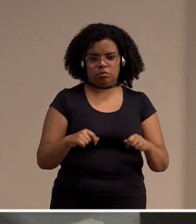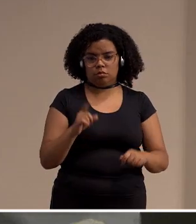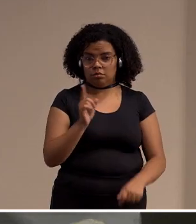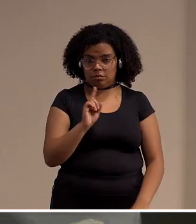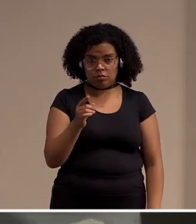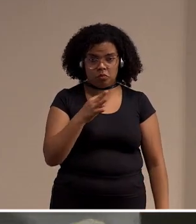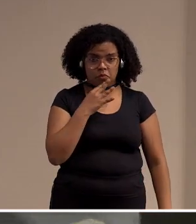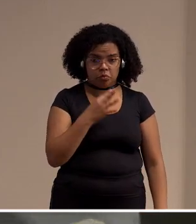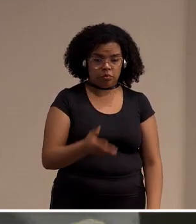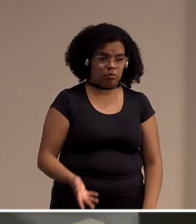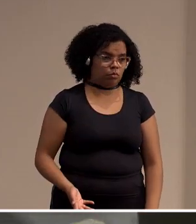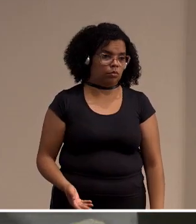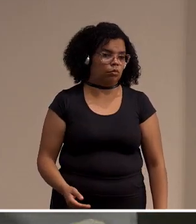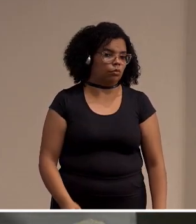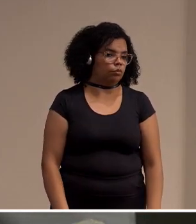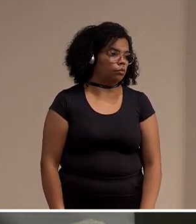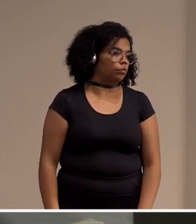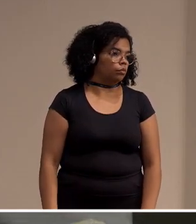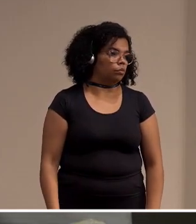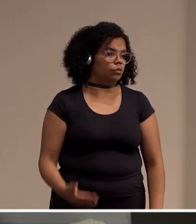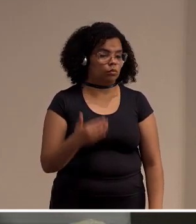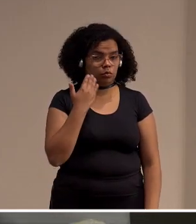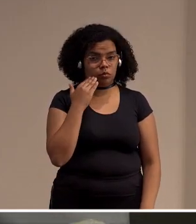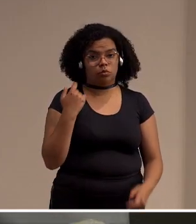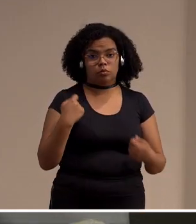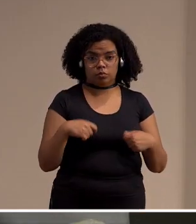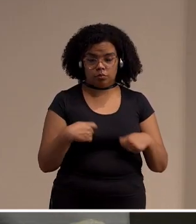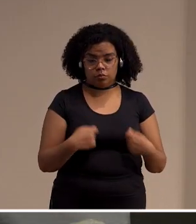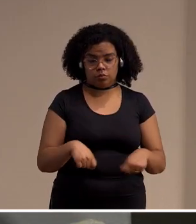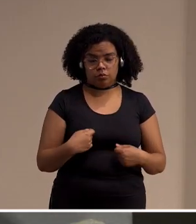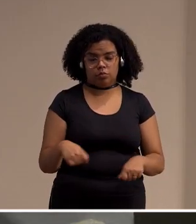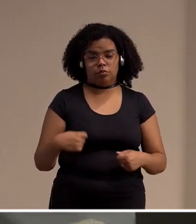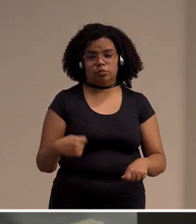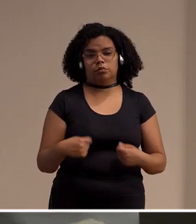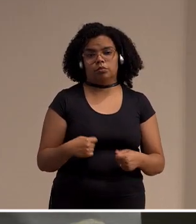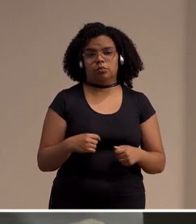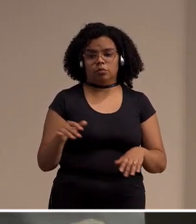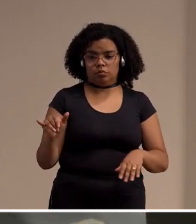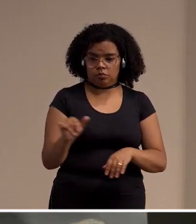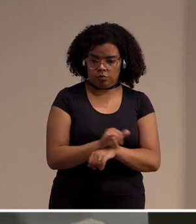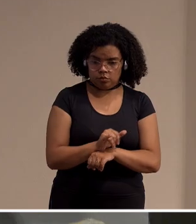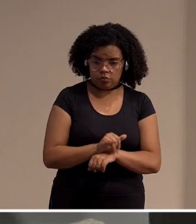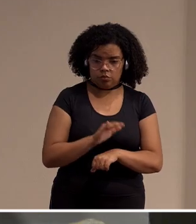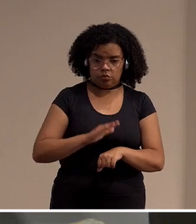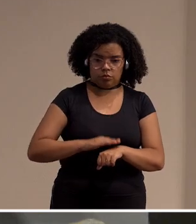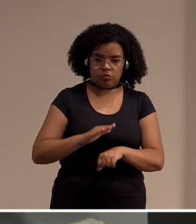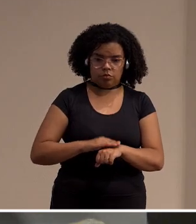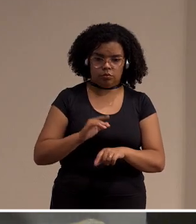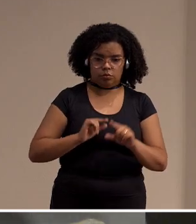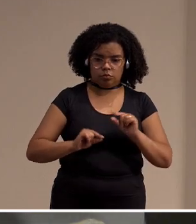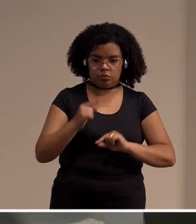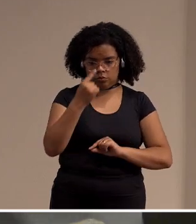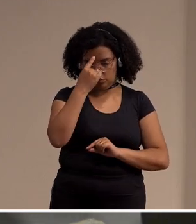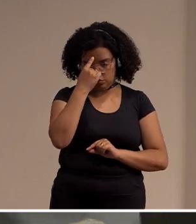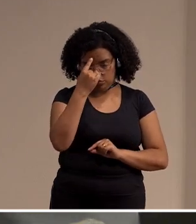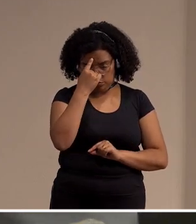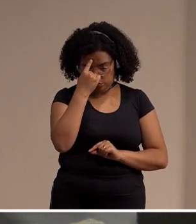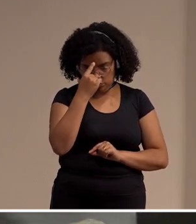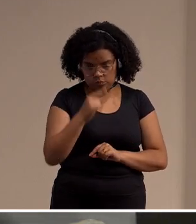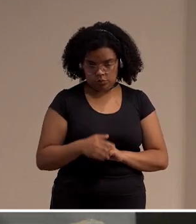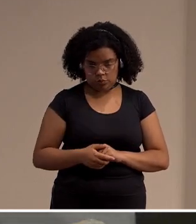conhecimento. E eu entendo que deveria refletir. É uma forma de a gente fazer com que a gente pense o nosso tempo.